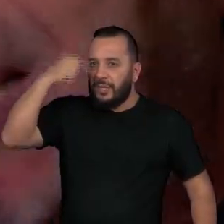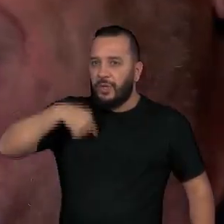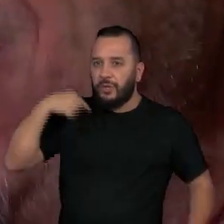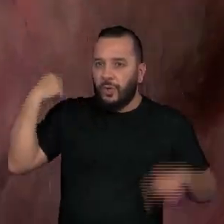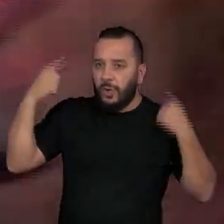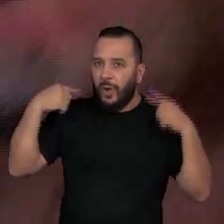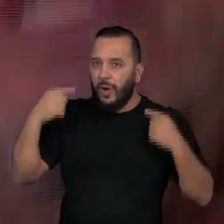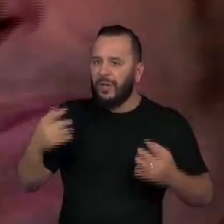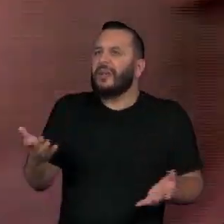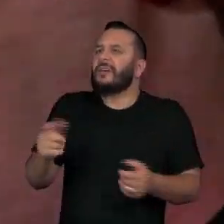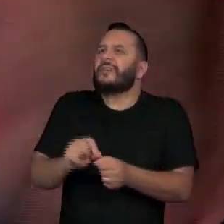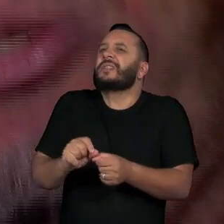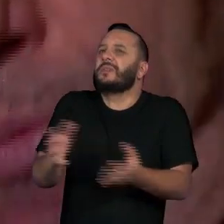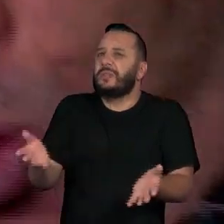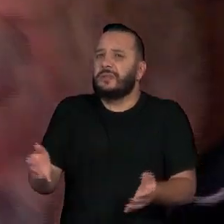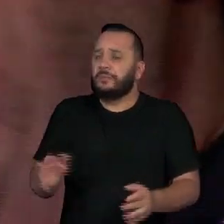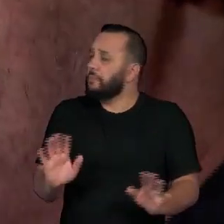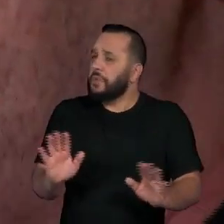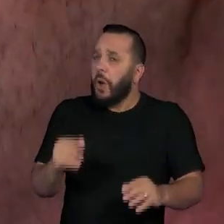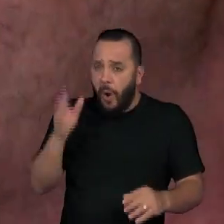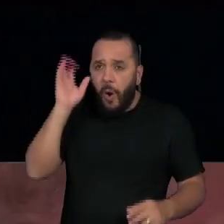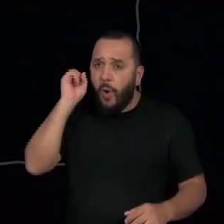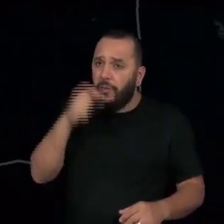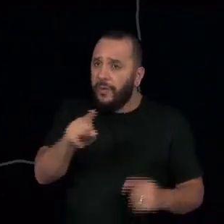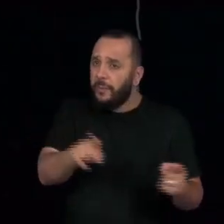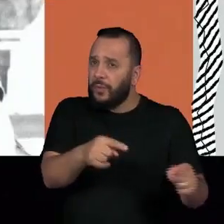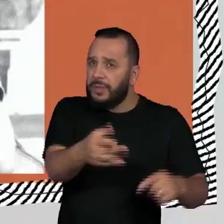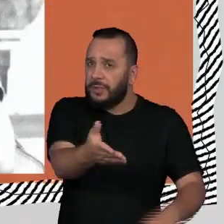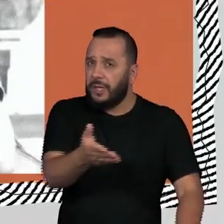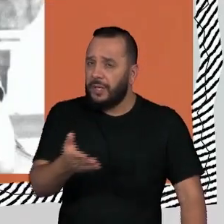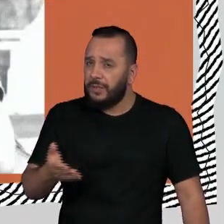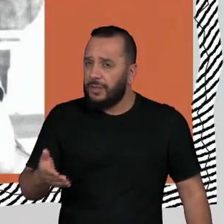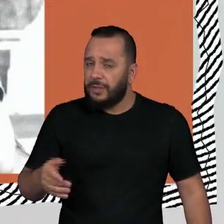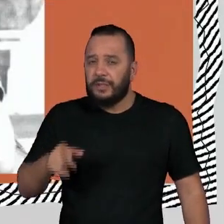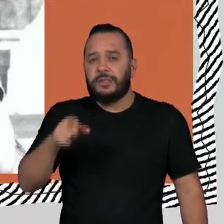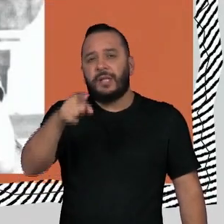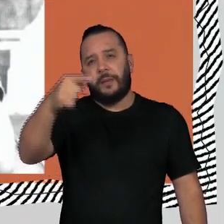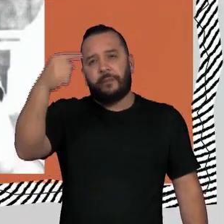falei pô pai o que você tá fazendo isso é isso houve a letra da música